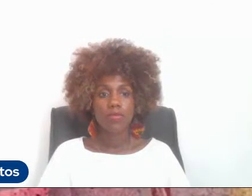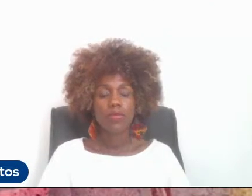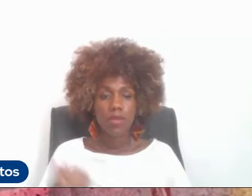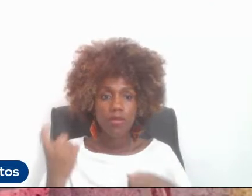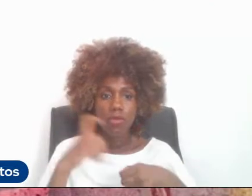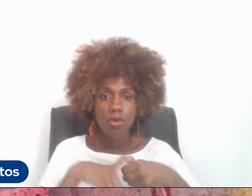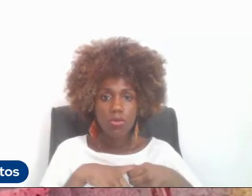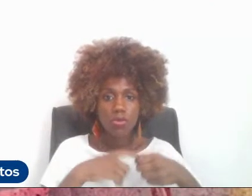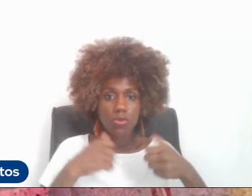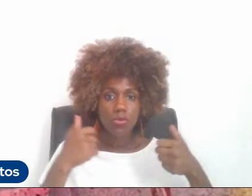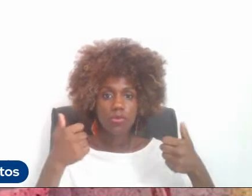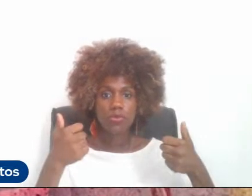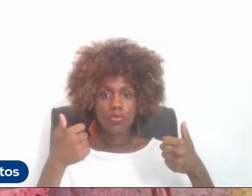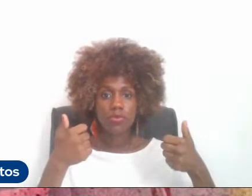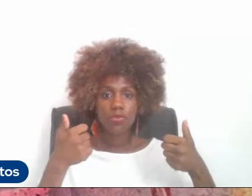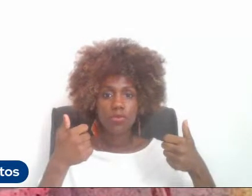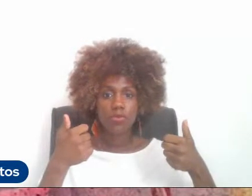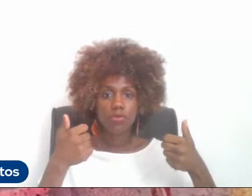Vamos lá.